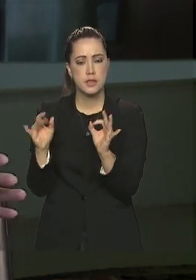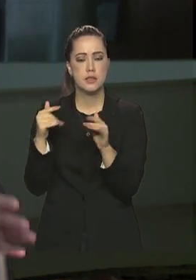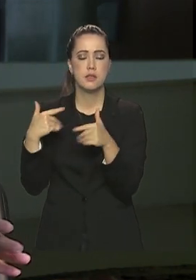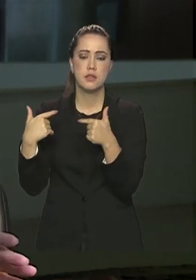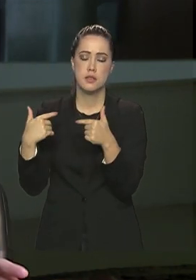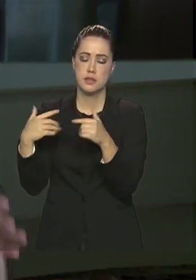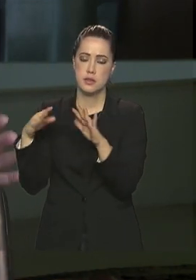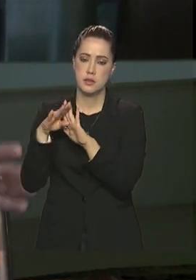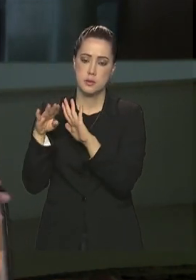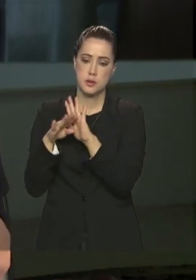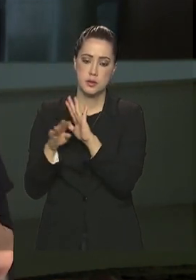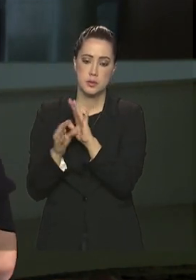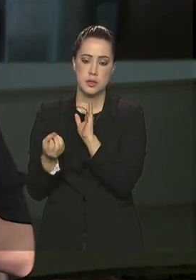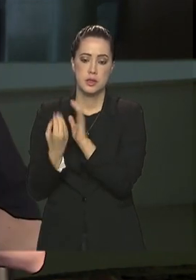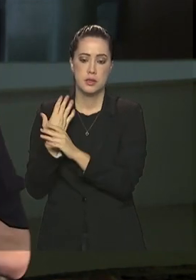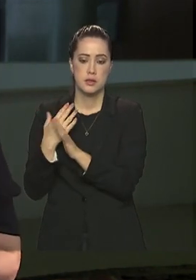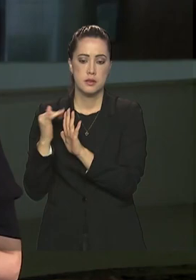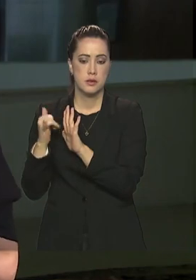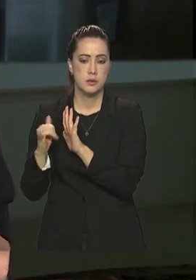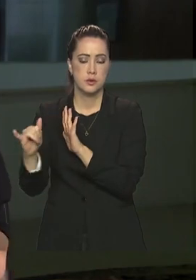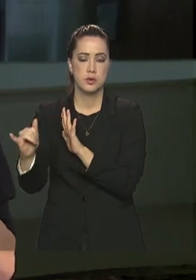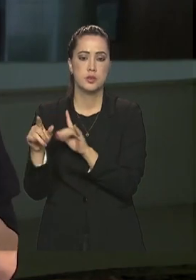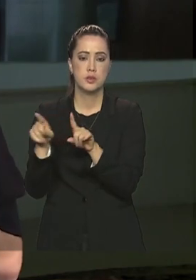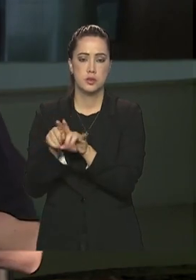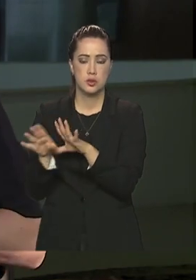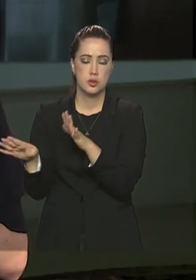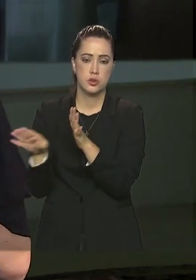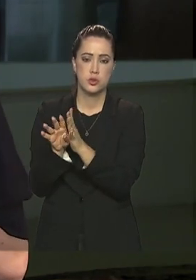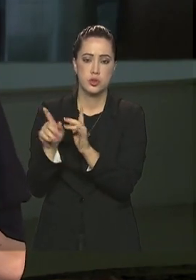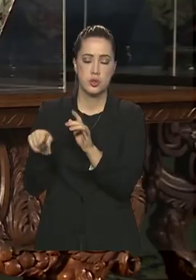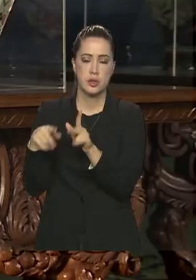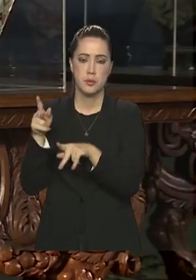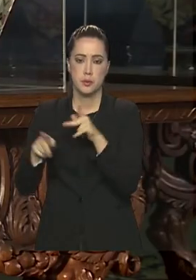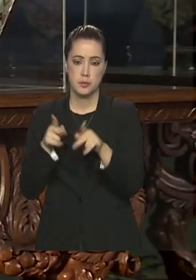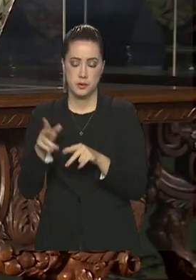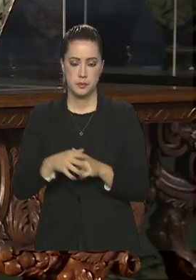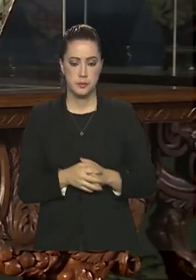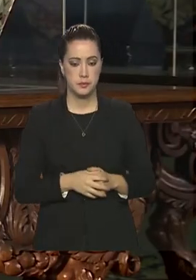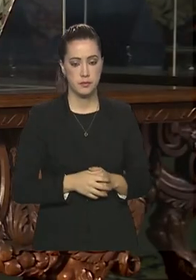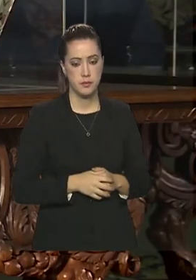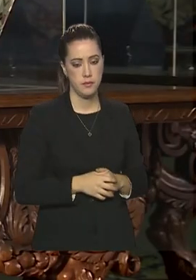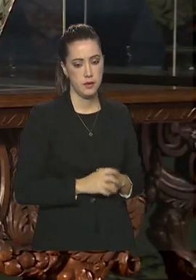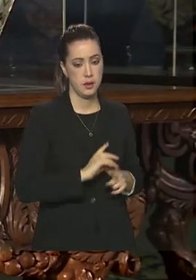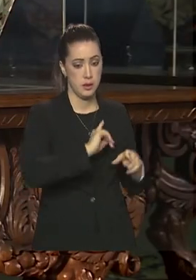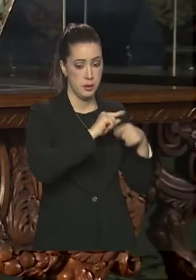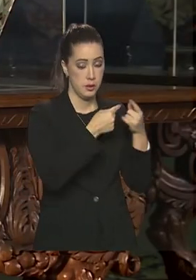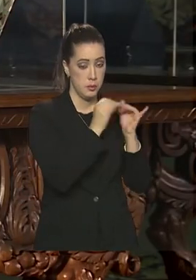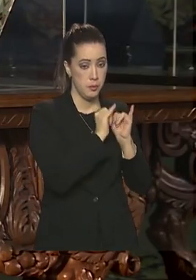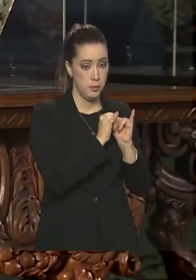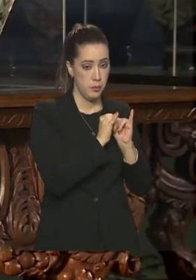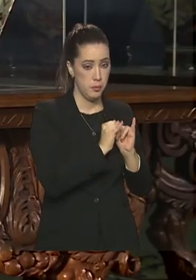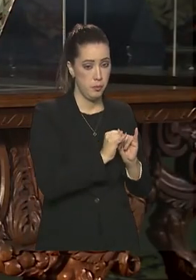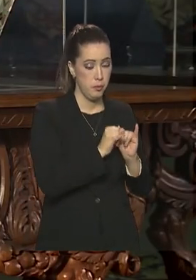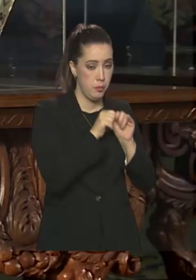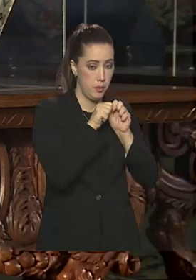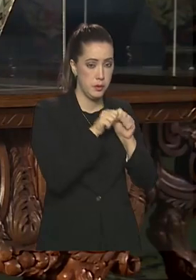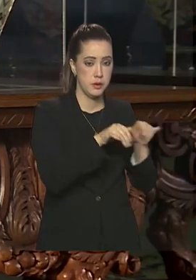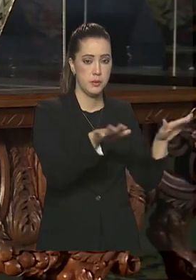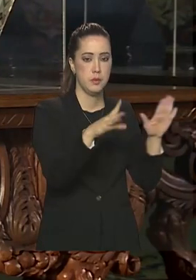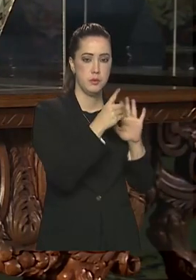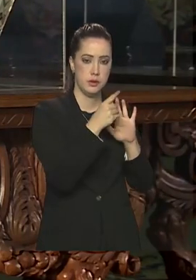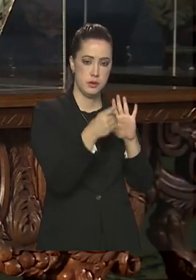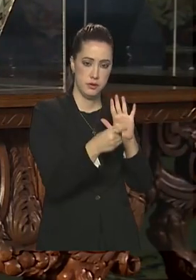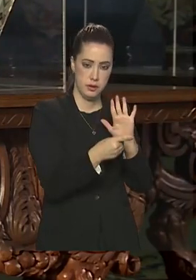de energia, de geração de energia, cheguem até essas populações. Então, depois da publicação do decreto